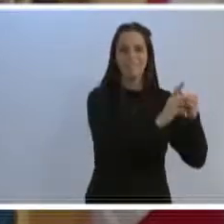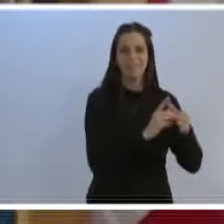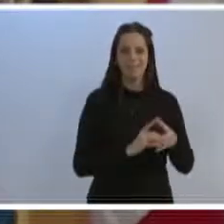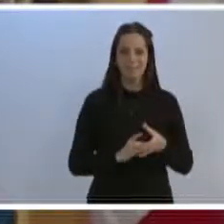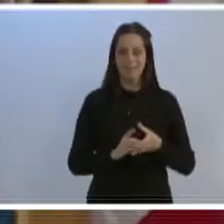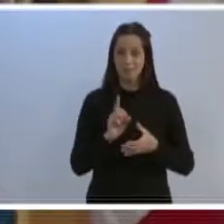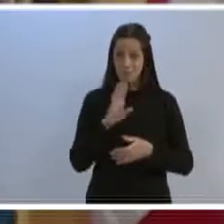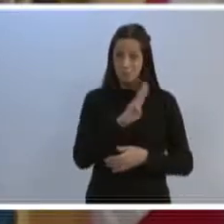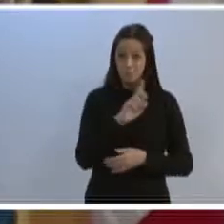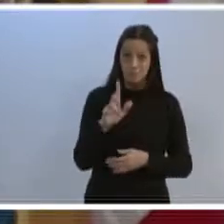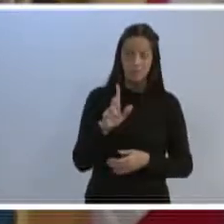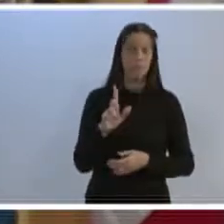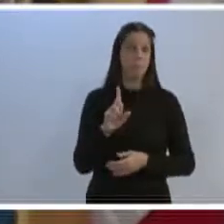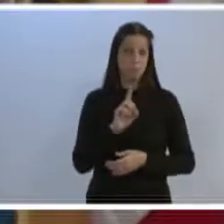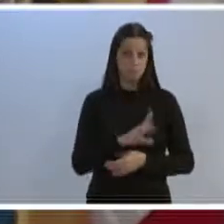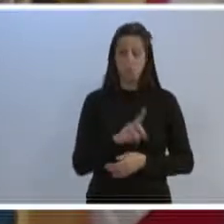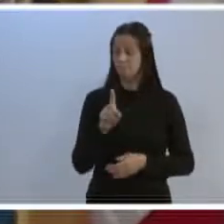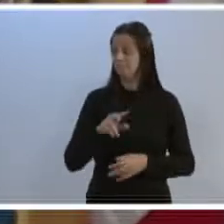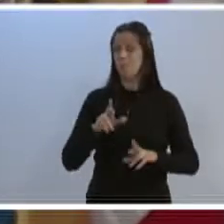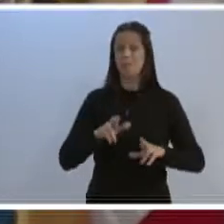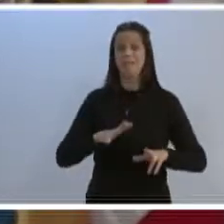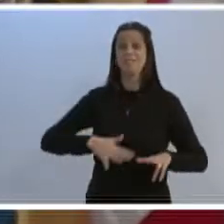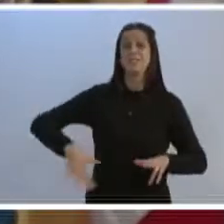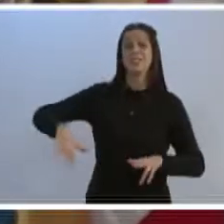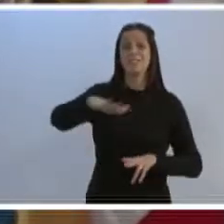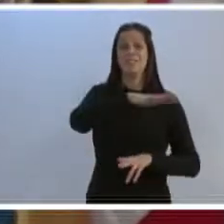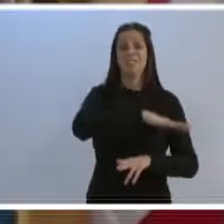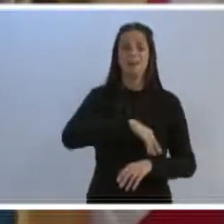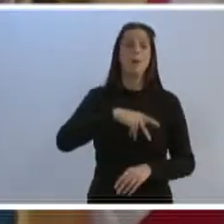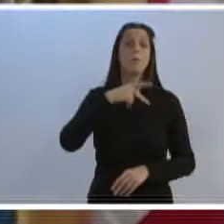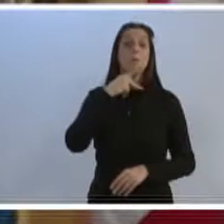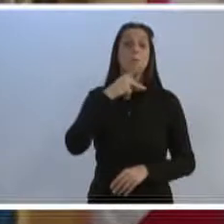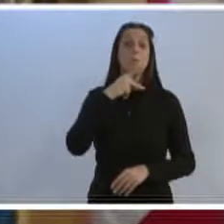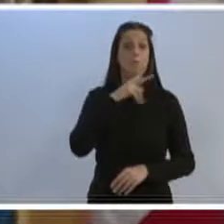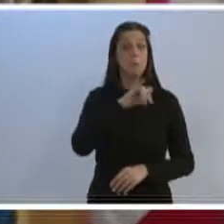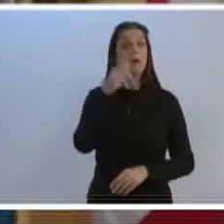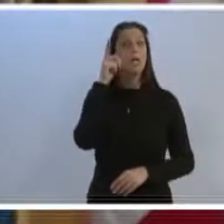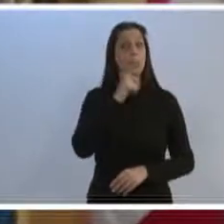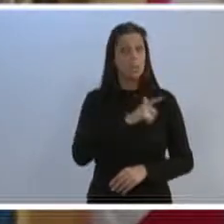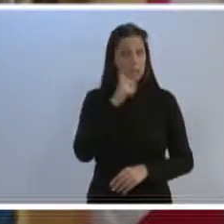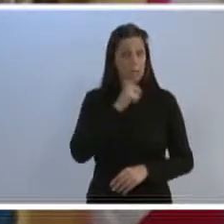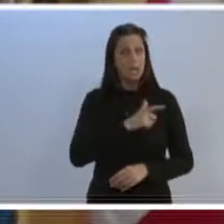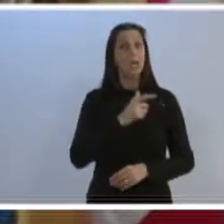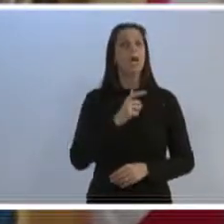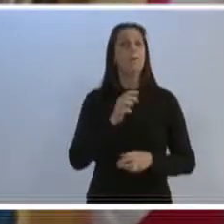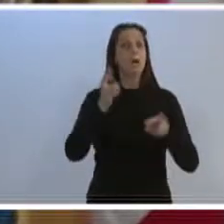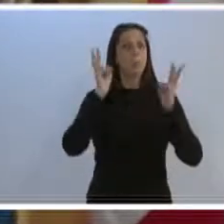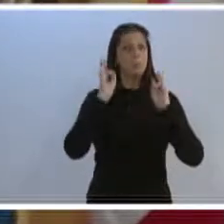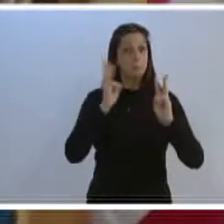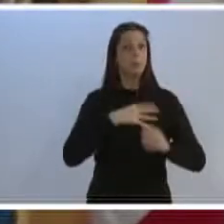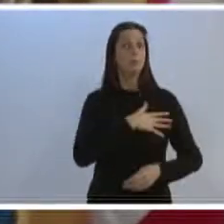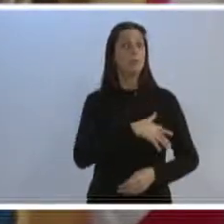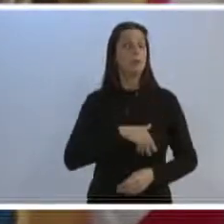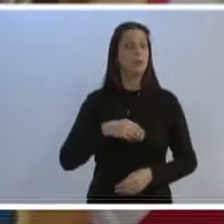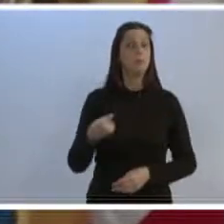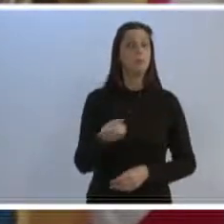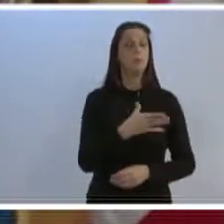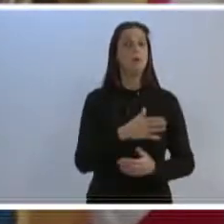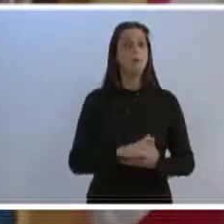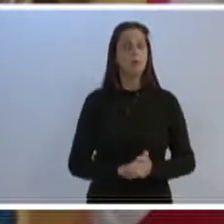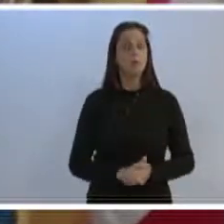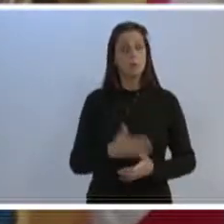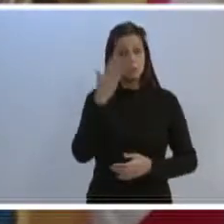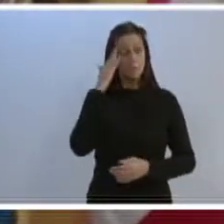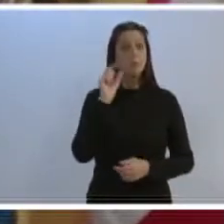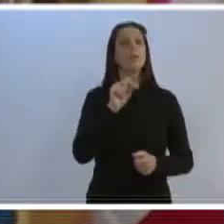blumenau mas a região pomerode vai receber uma unidade básica nova agora e sabe que eles vão